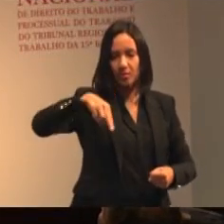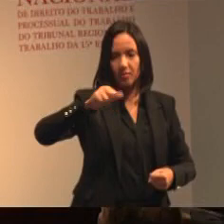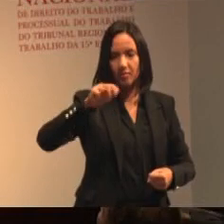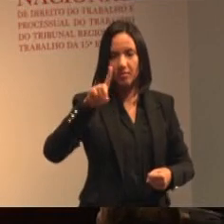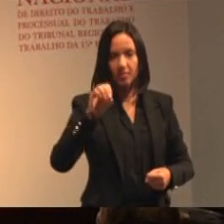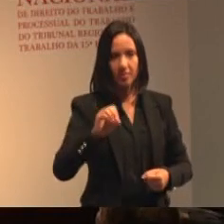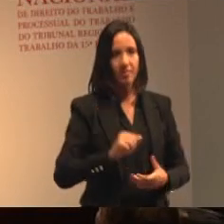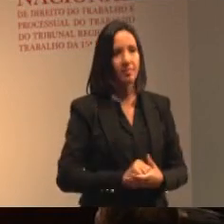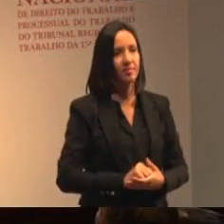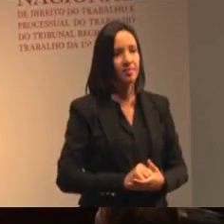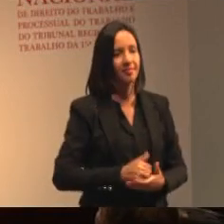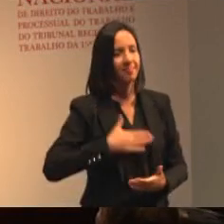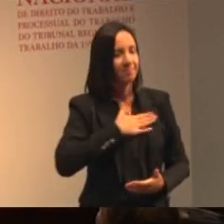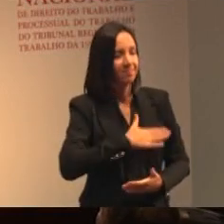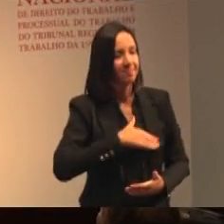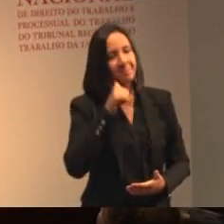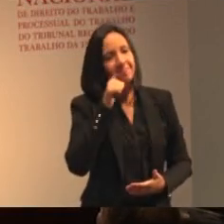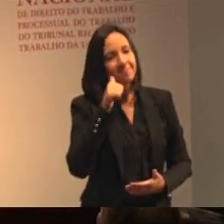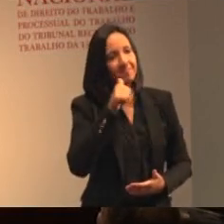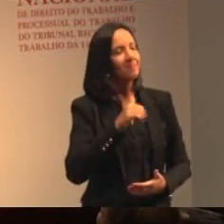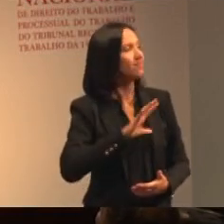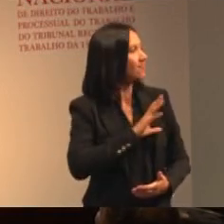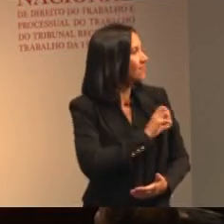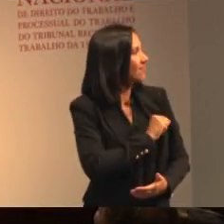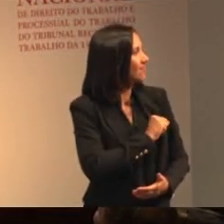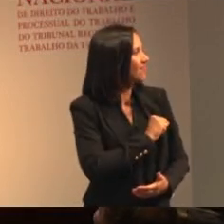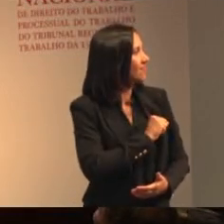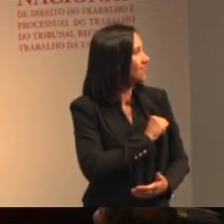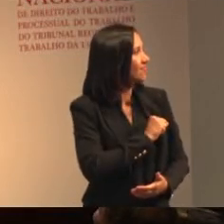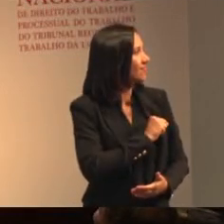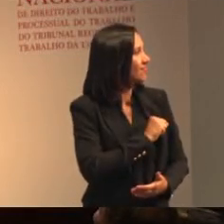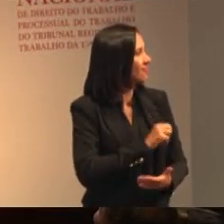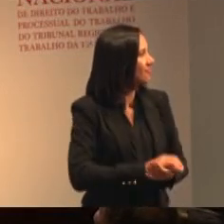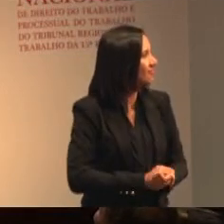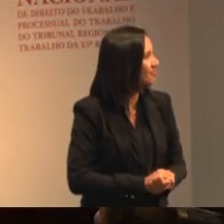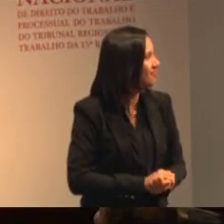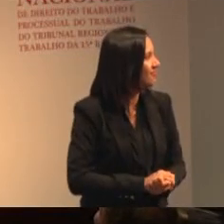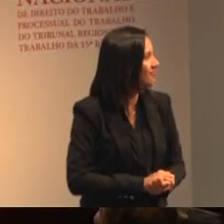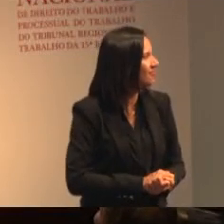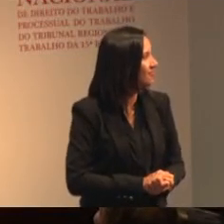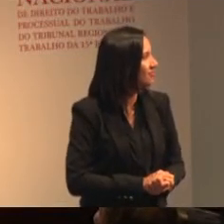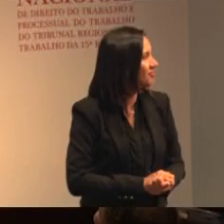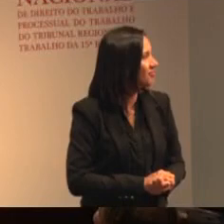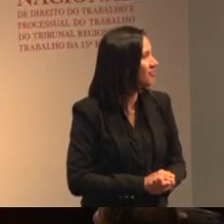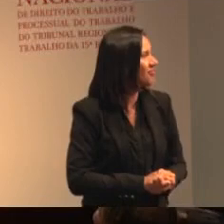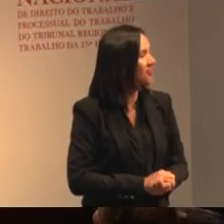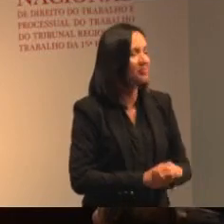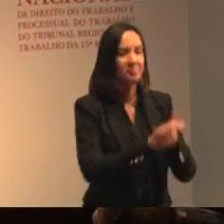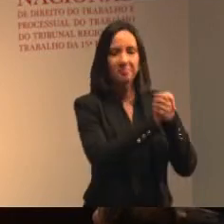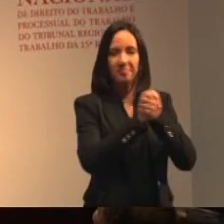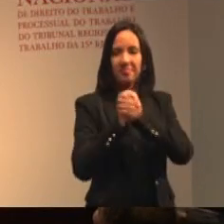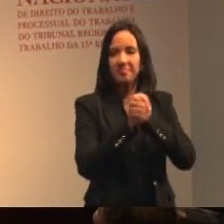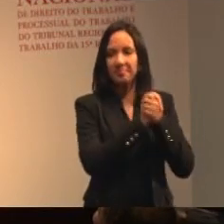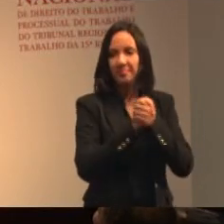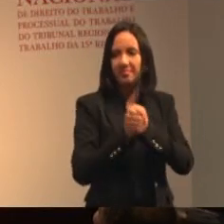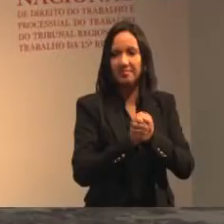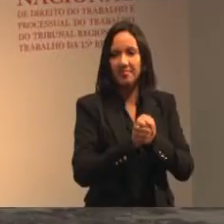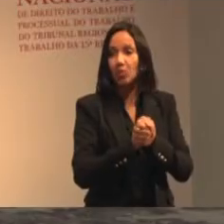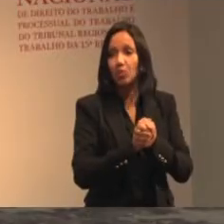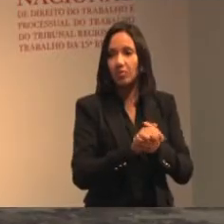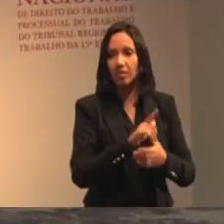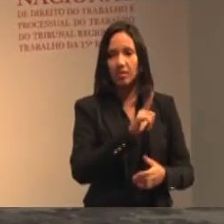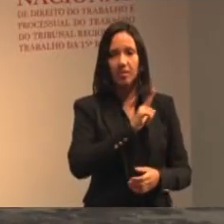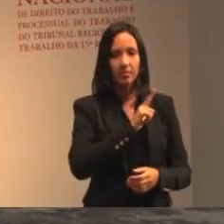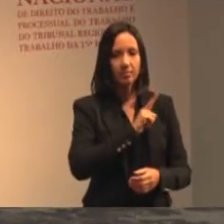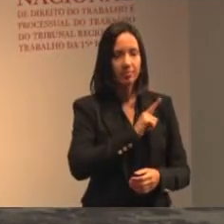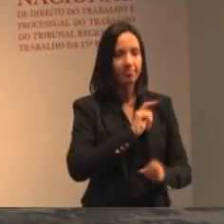Minha querida Noêmia Porto, que está lá na pontinha, que acabou de assumir a Namatra. Parabéns, juíza Noêmia, e